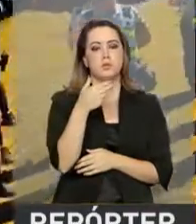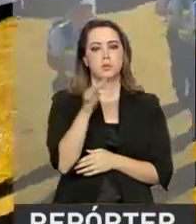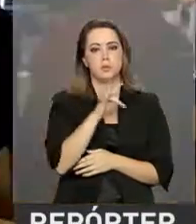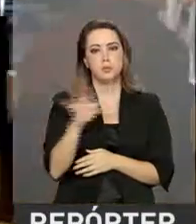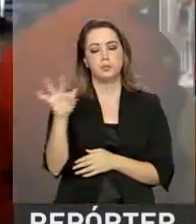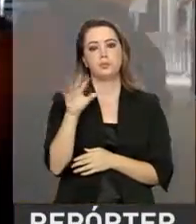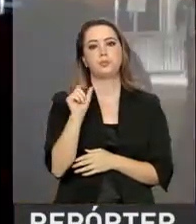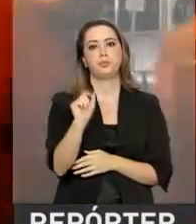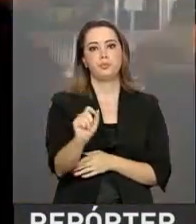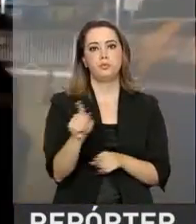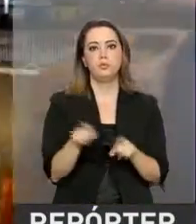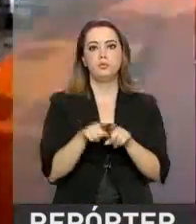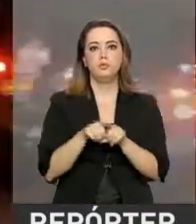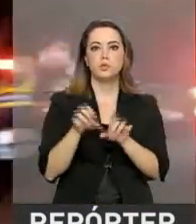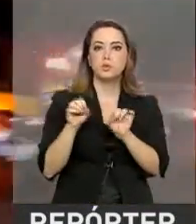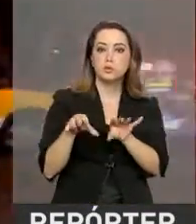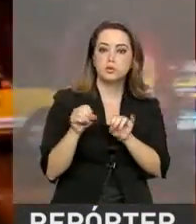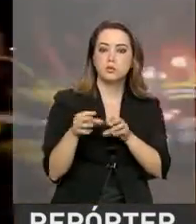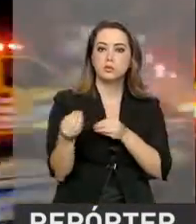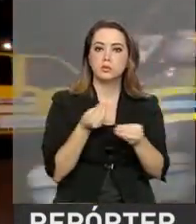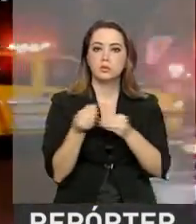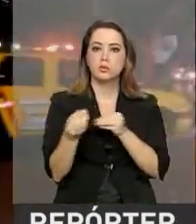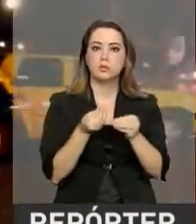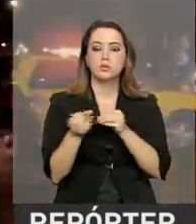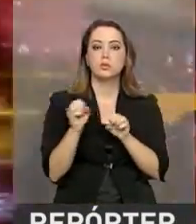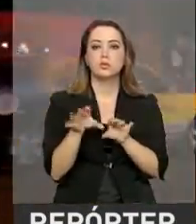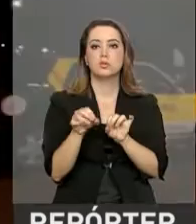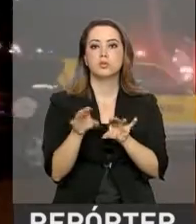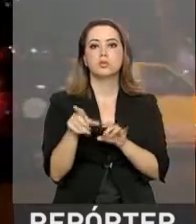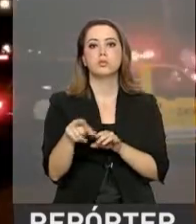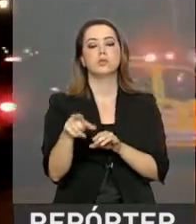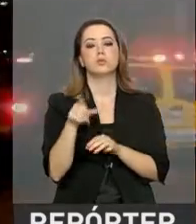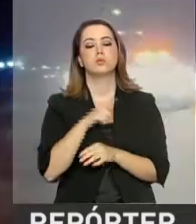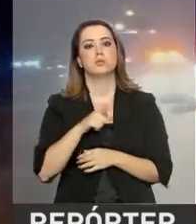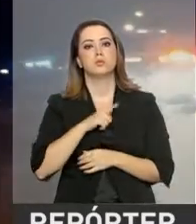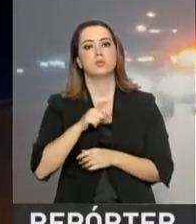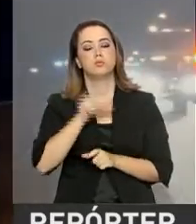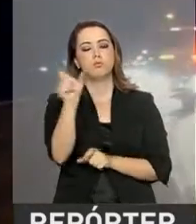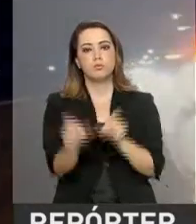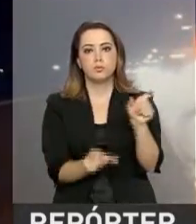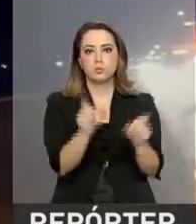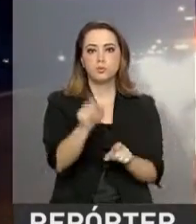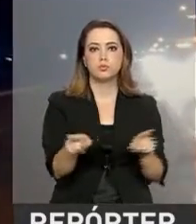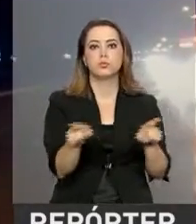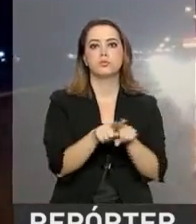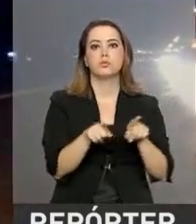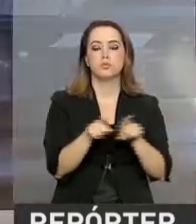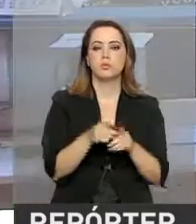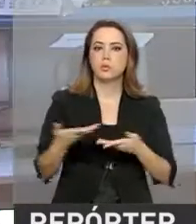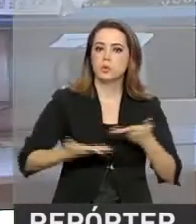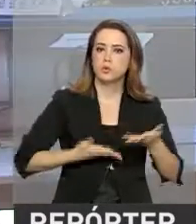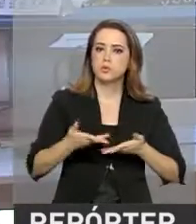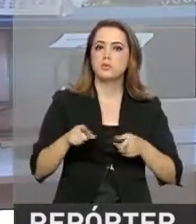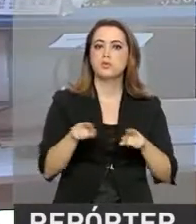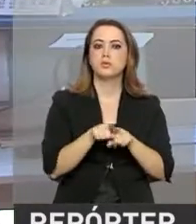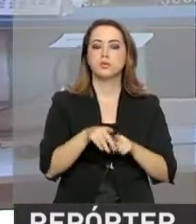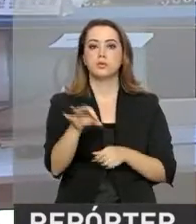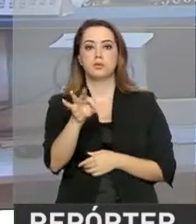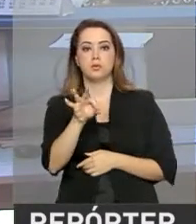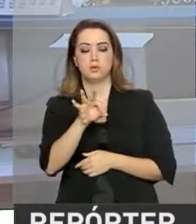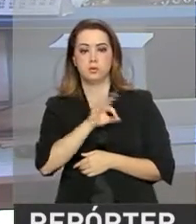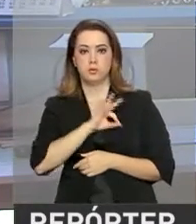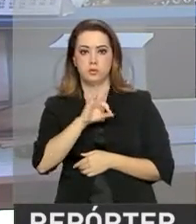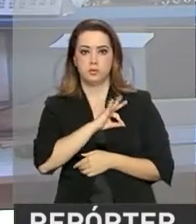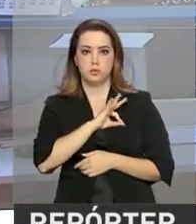entre as orientações por meio do aplicativo ou até mesmo fazer atendimento presencial o serviço é oferecido pelo batalhão